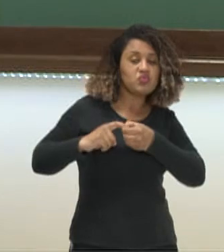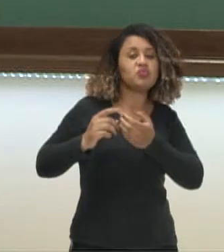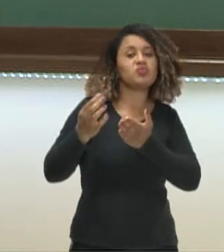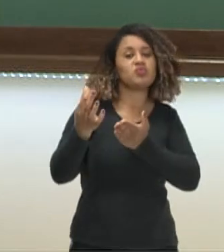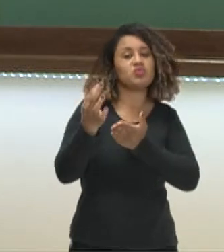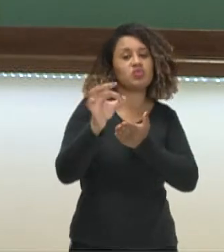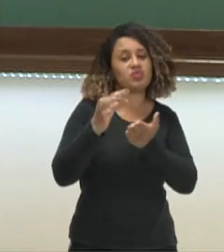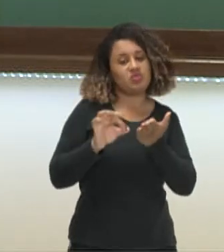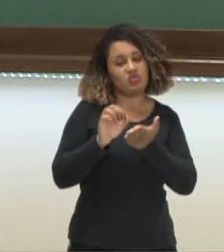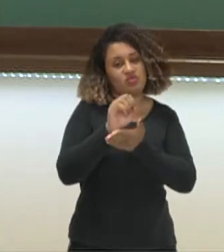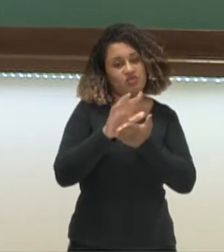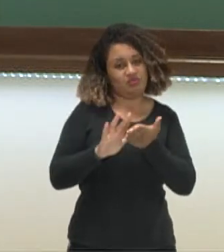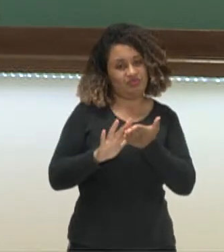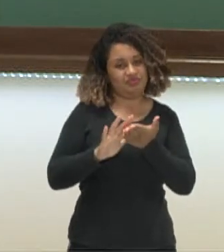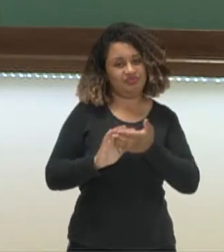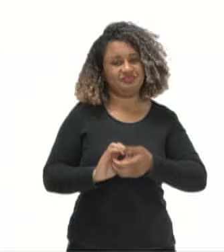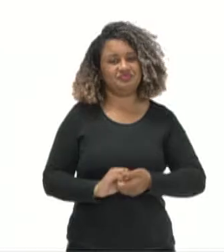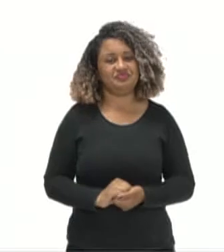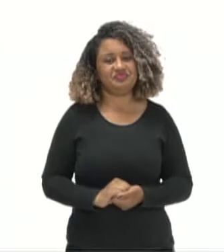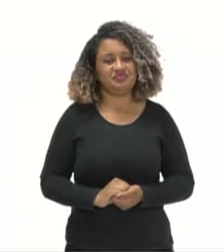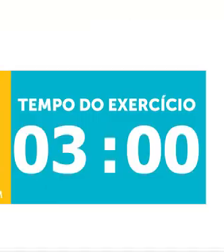com a solução do exercício.